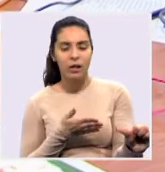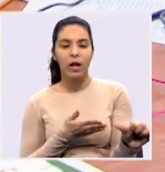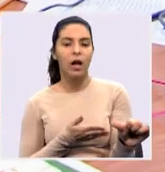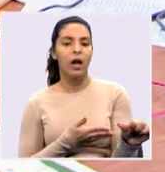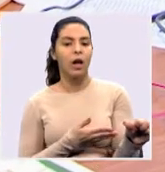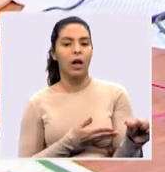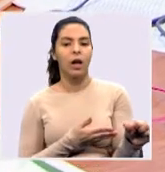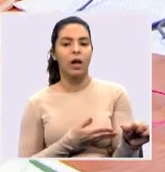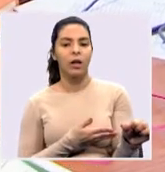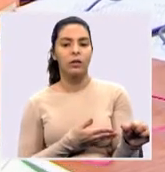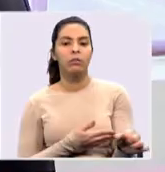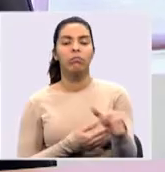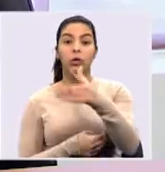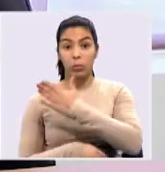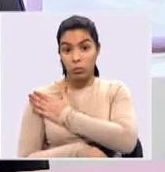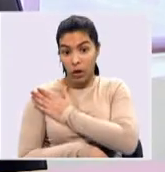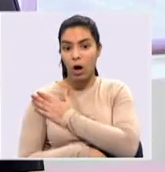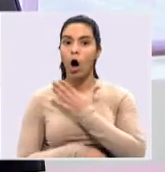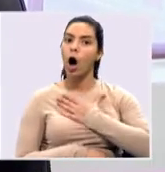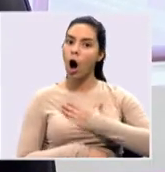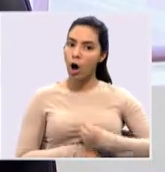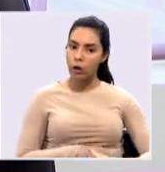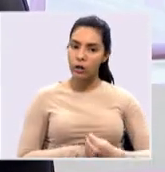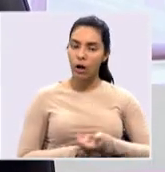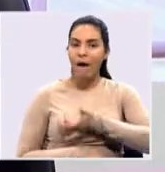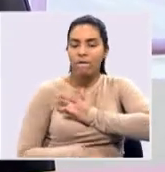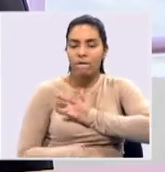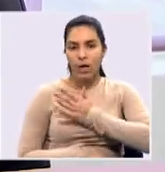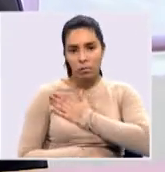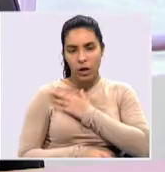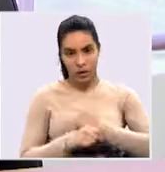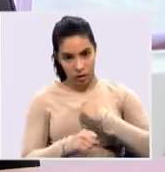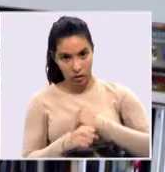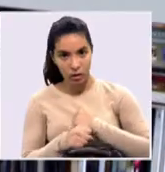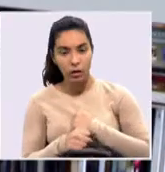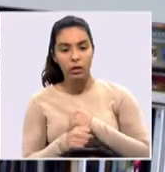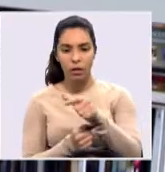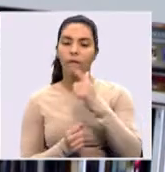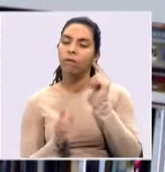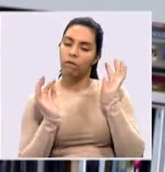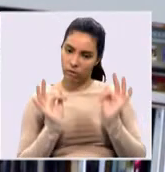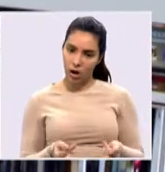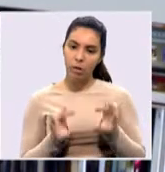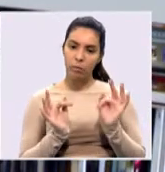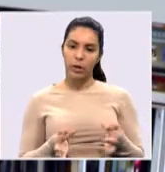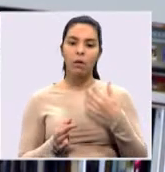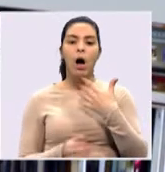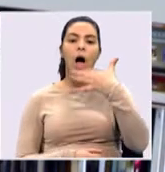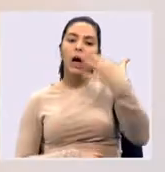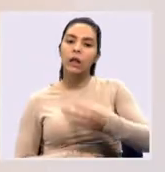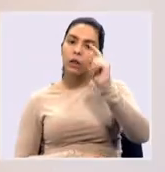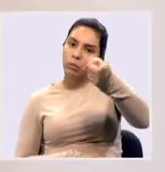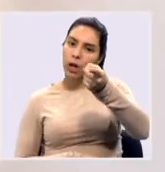Não desistam, porque se fazem por paixão e com prazer, vale a pena,